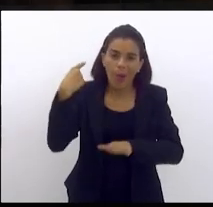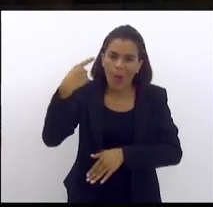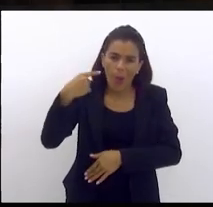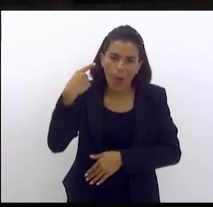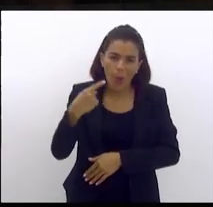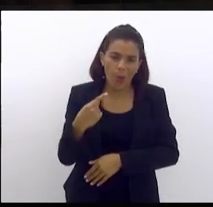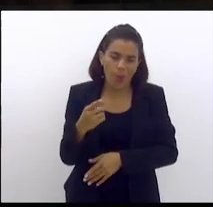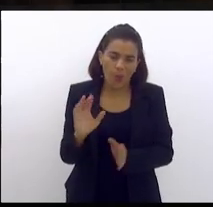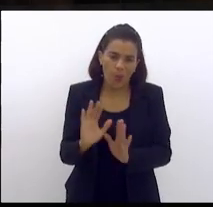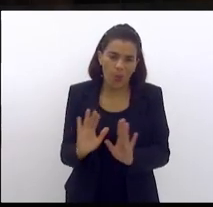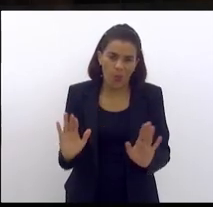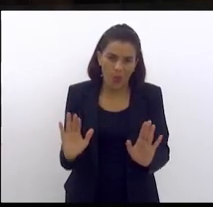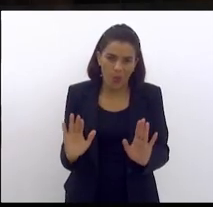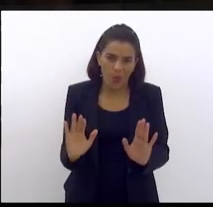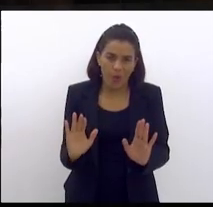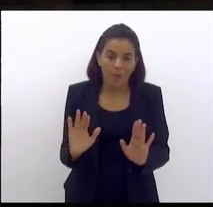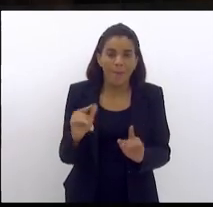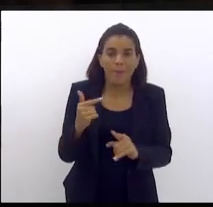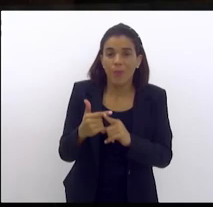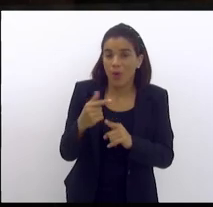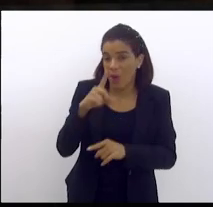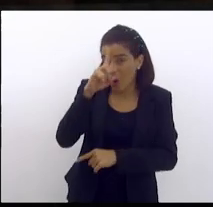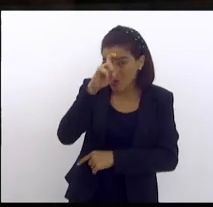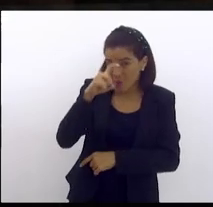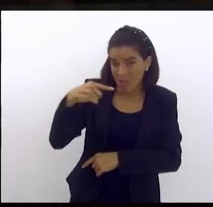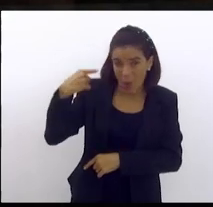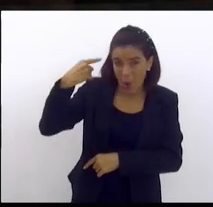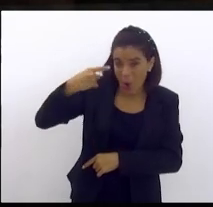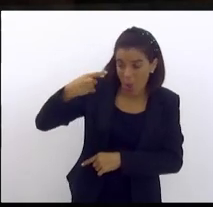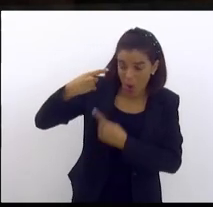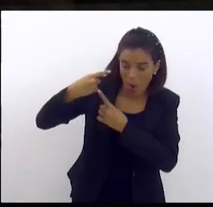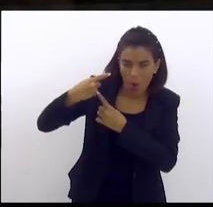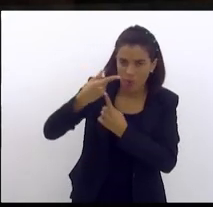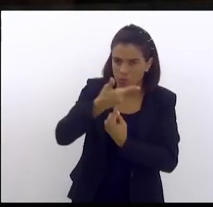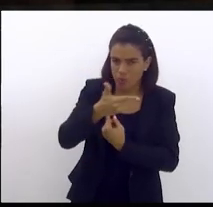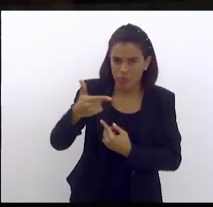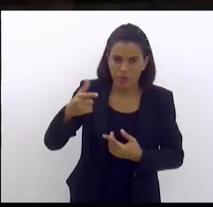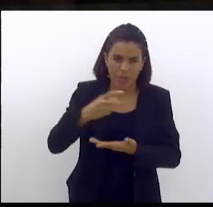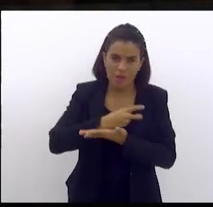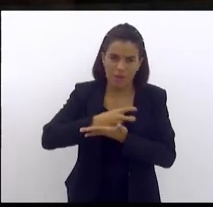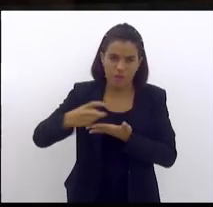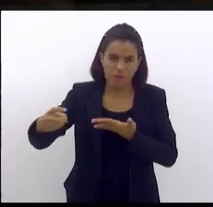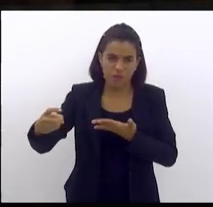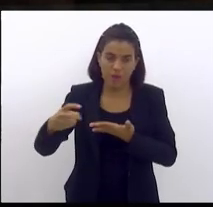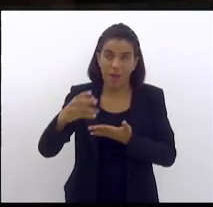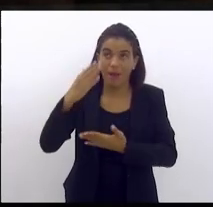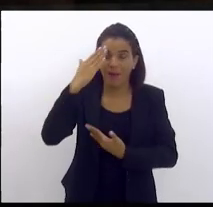nome porque nem Manicômio existe mais felizmente felizmente